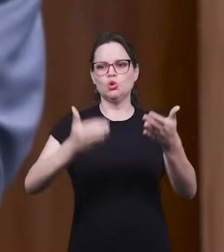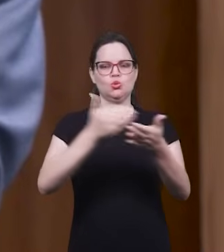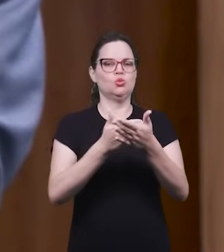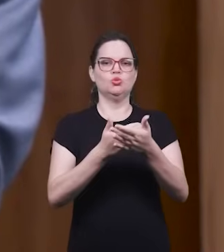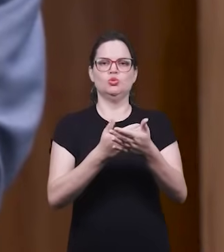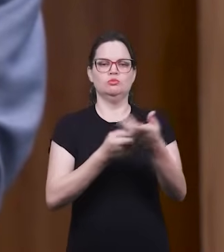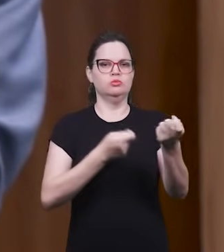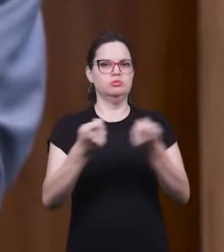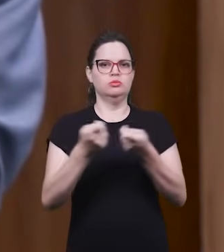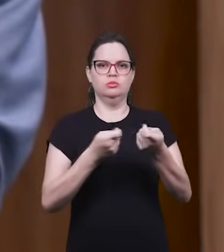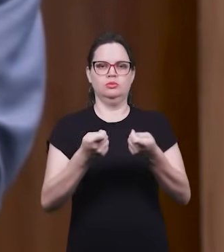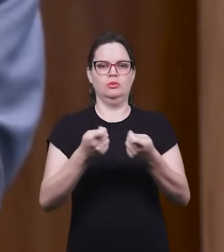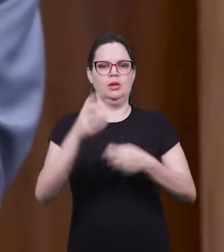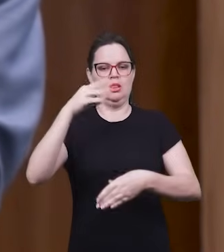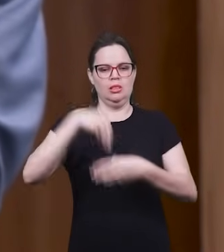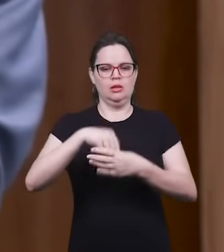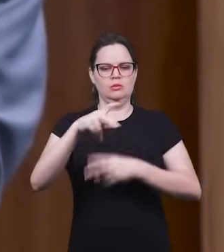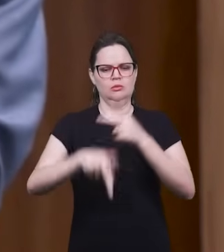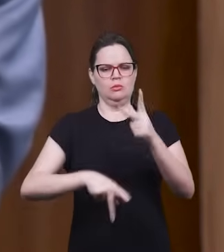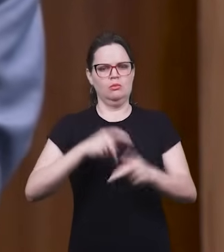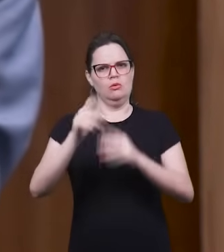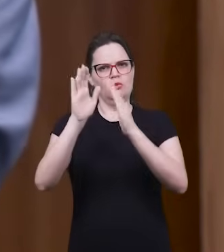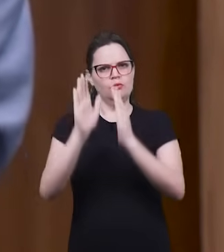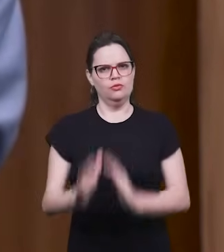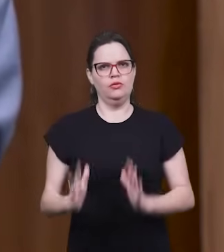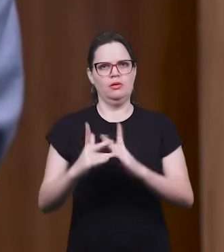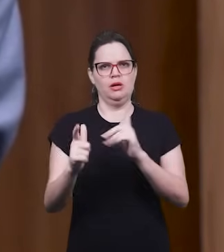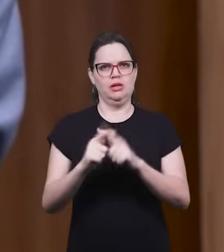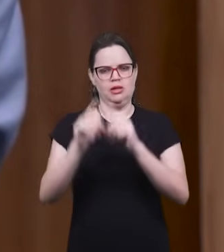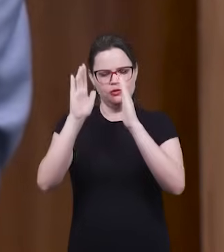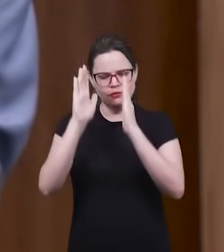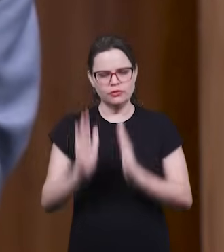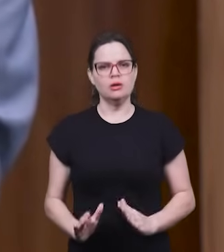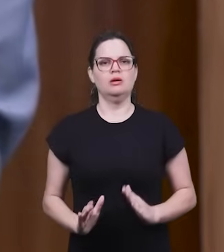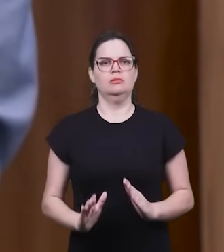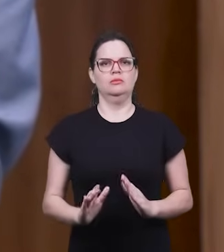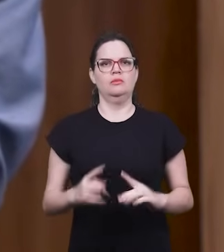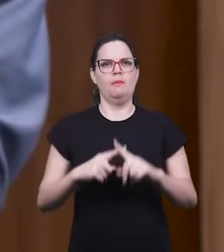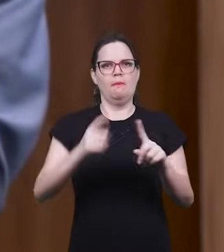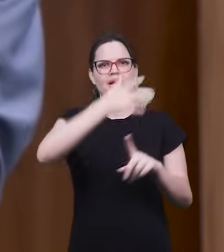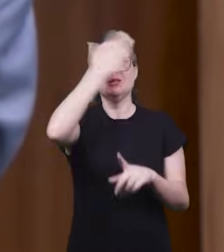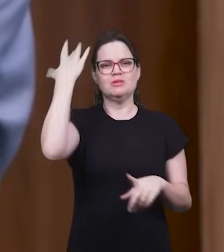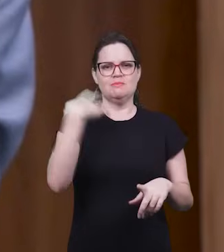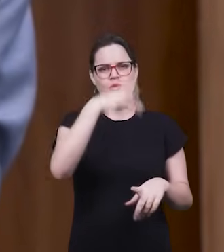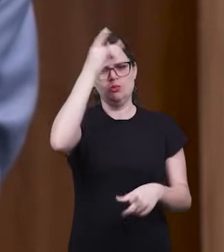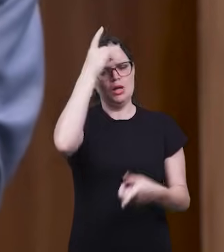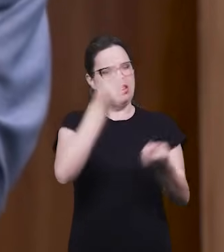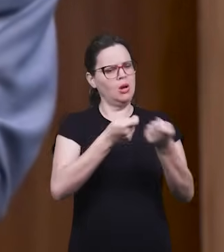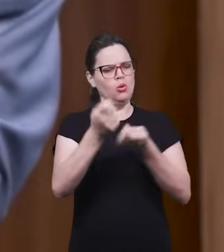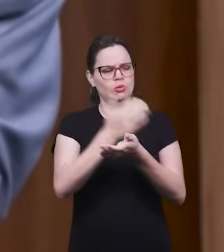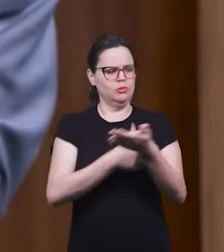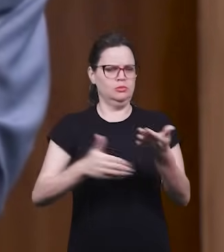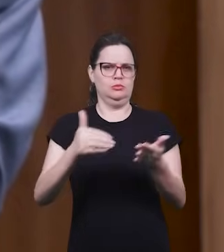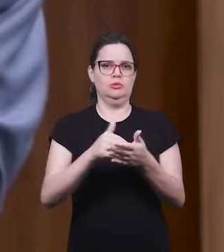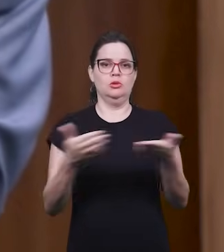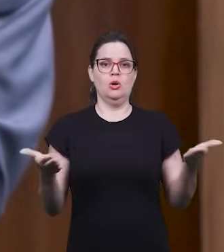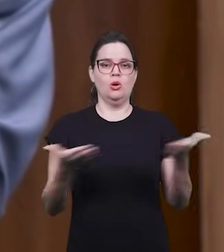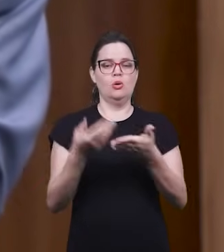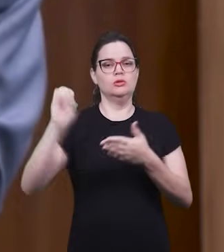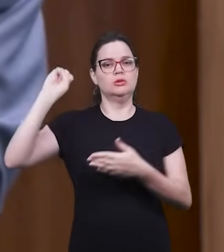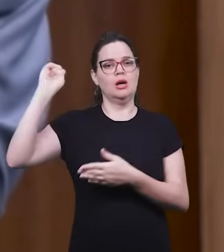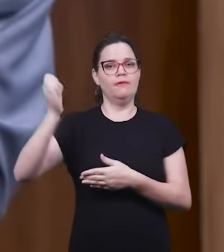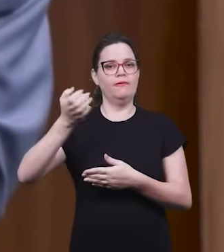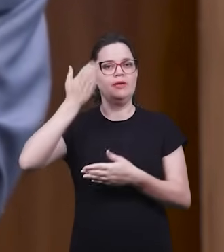da igreja fiel. Não é tanto a igreja que ela está tomando, mas é o Espírito Santo que está tomando conta. Hoje, as